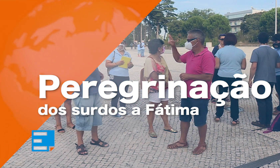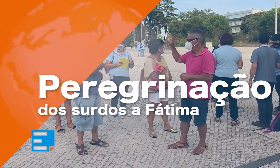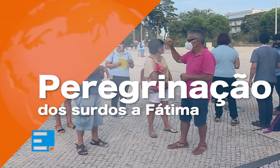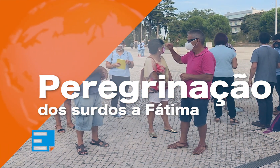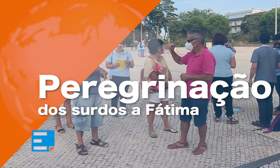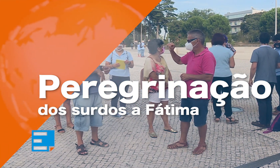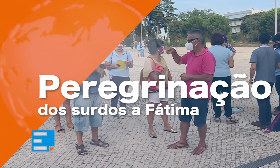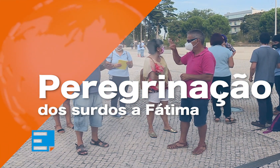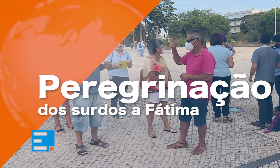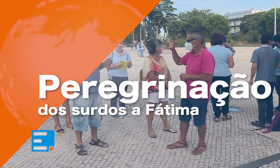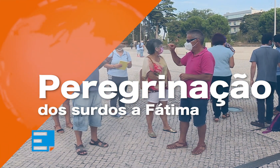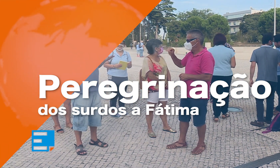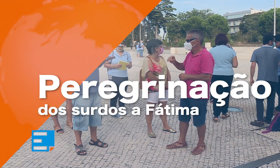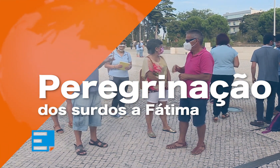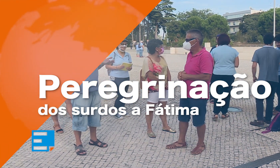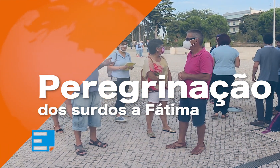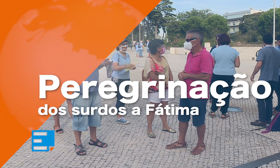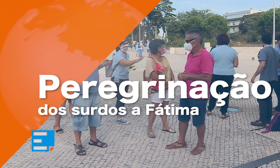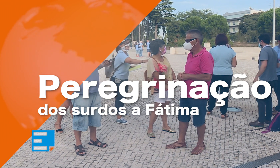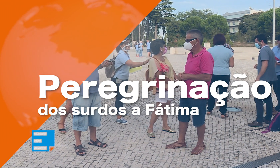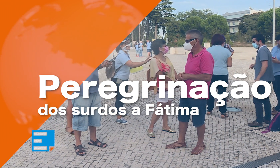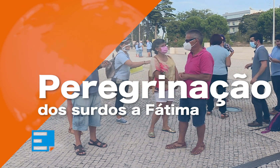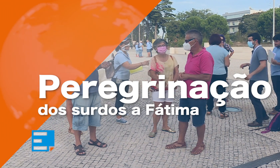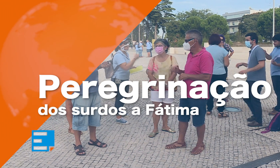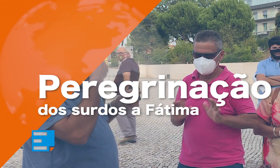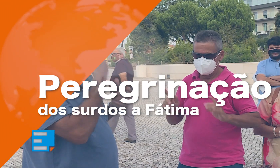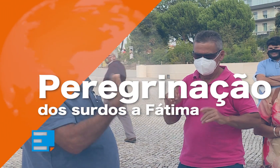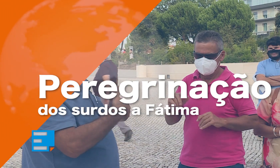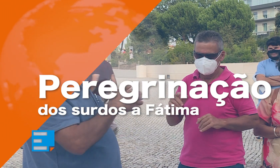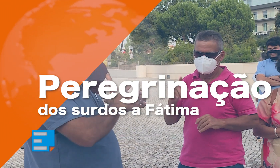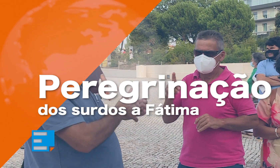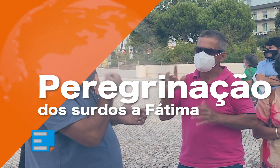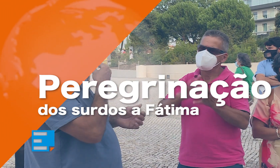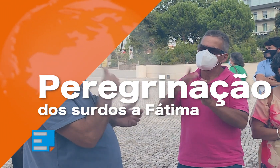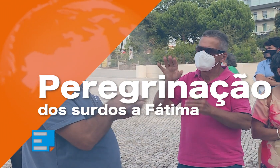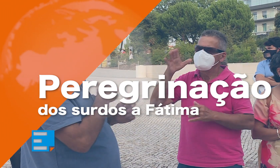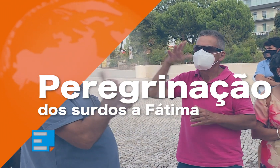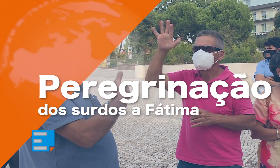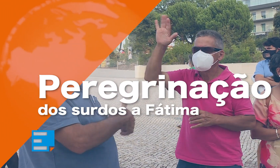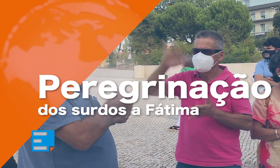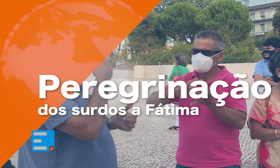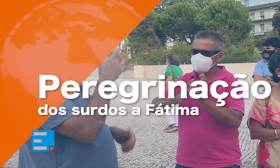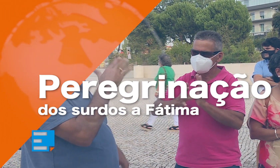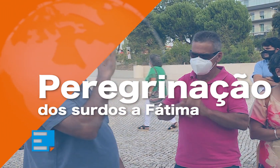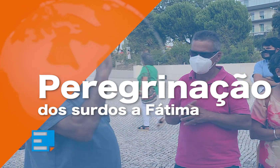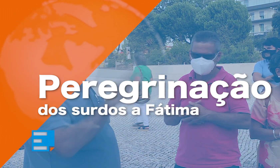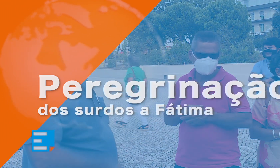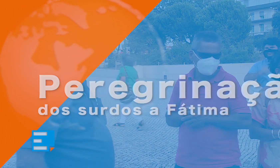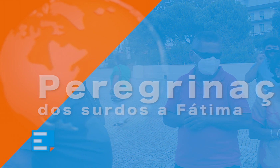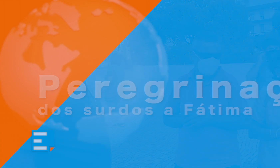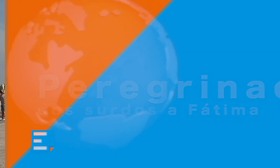Em Fátima, a comunidade surda realizou a sua peregrinação anual ao santuário, uma oportunidade para valorizar a interpretação em língua gestual que marca as